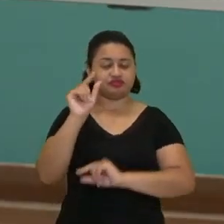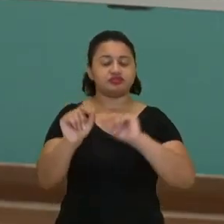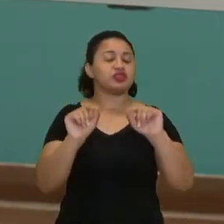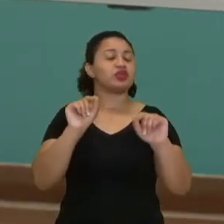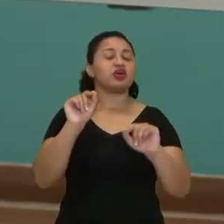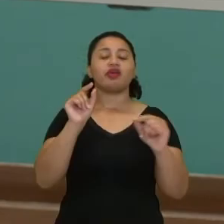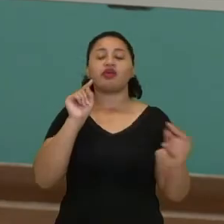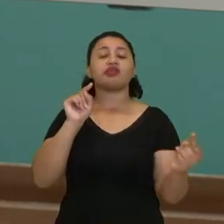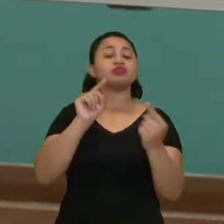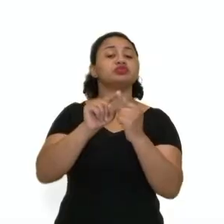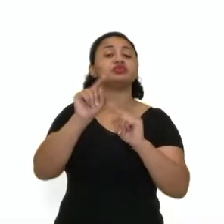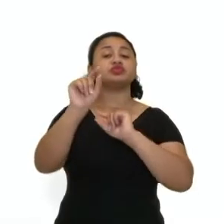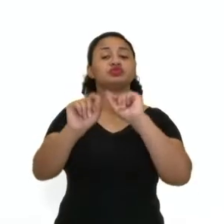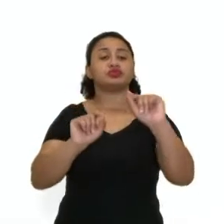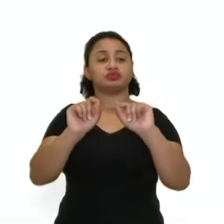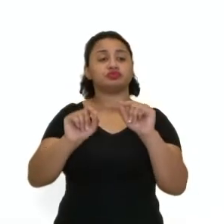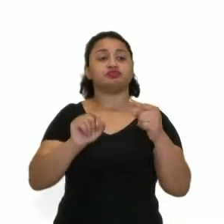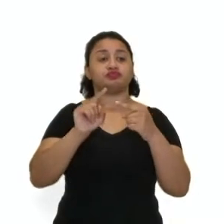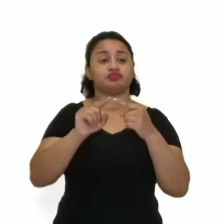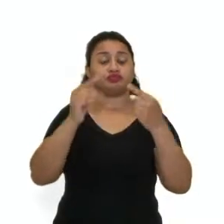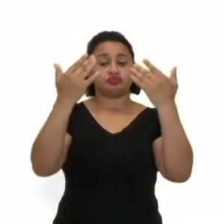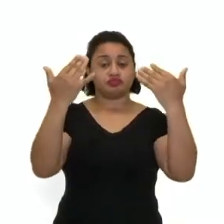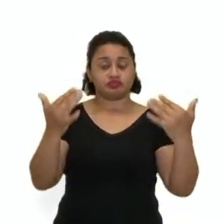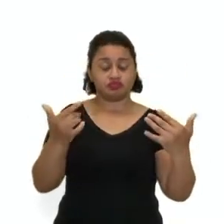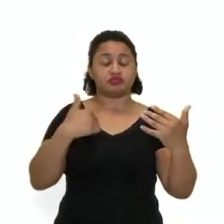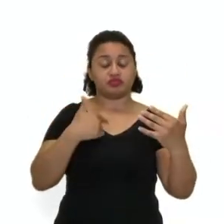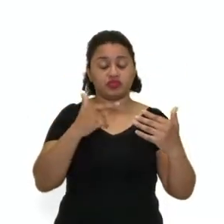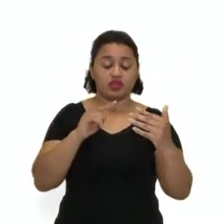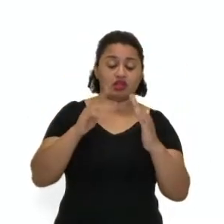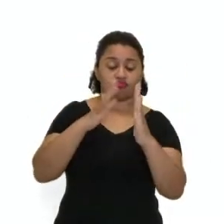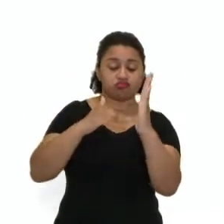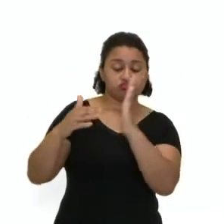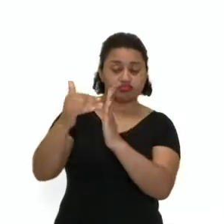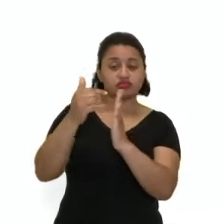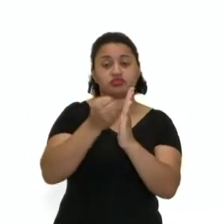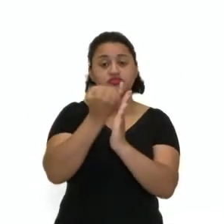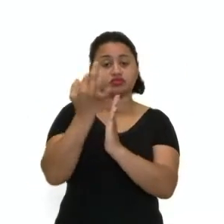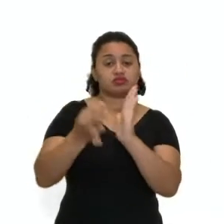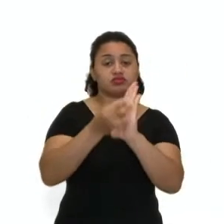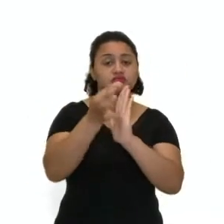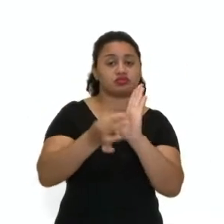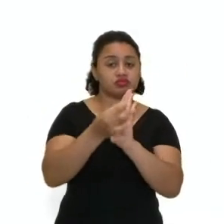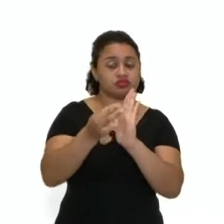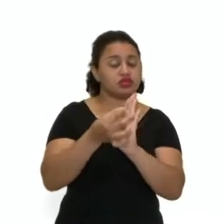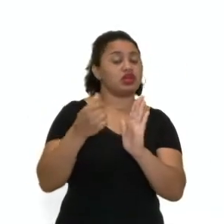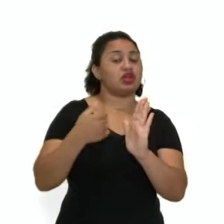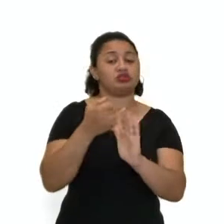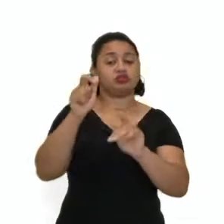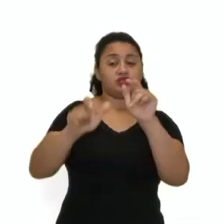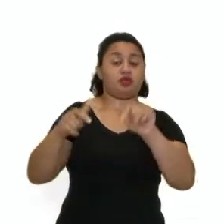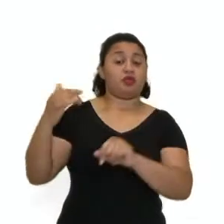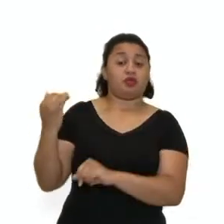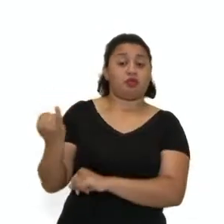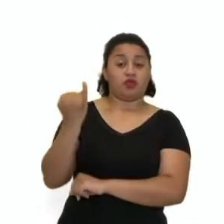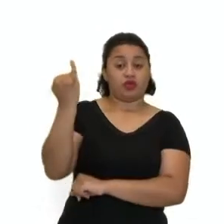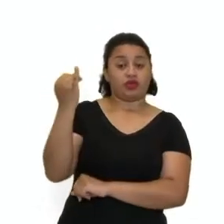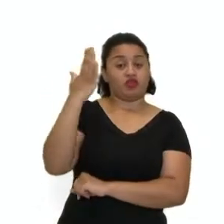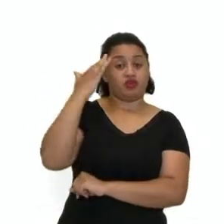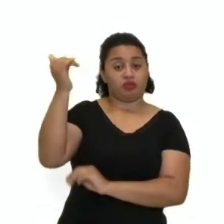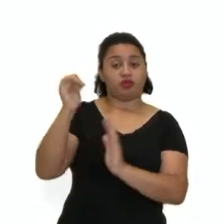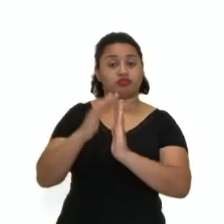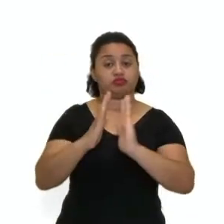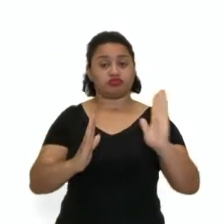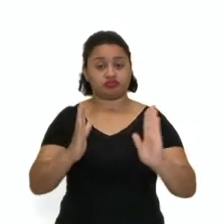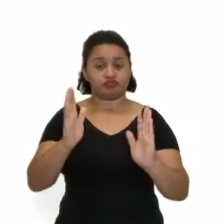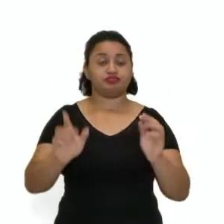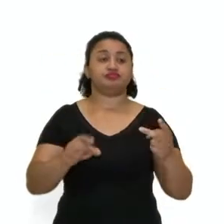nossos objetivos. Analisar as obras de artistas impressionistas, vamos ver alguns artistas importantes desse movimento,